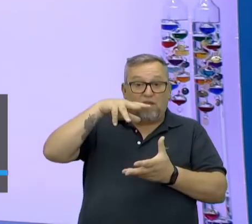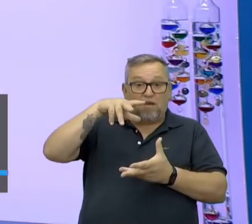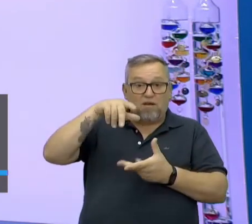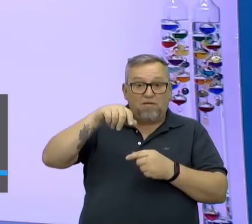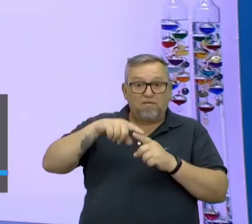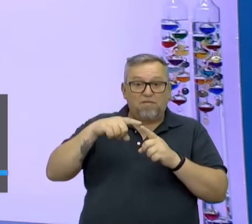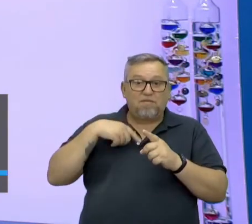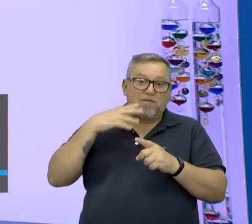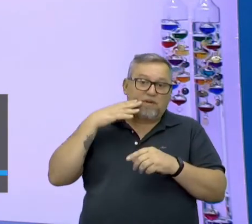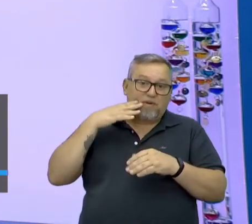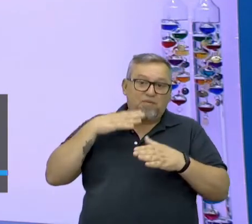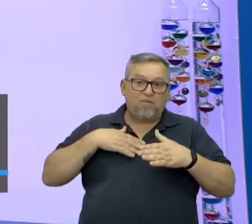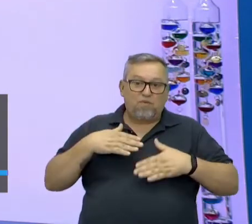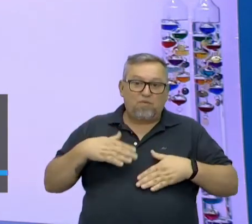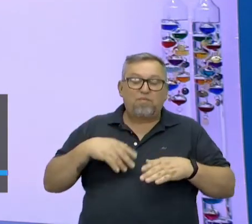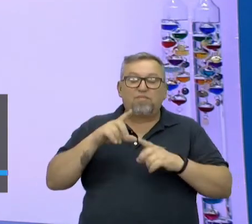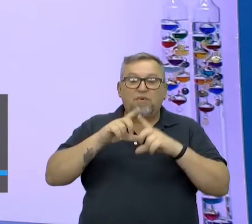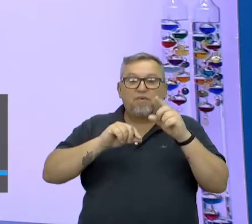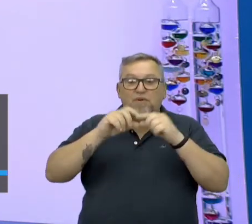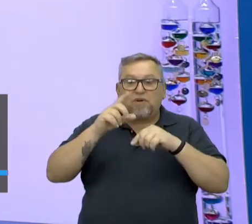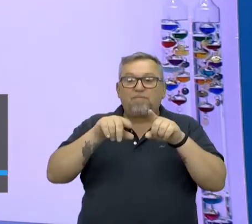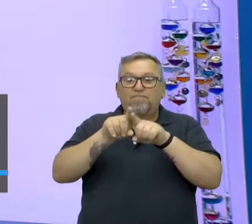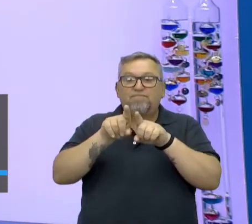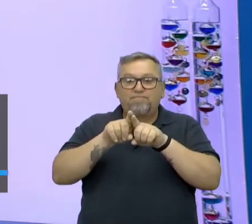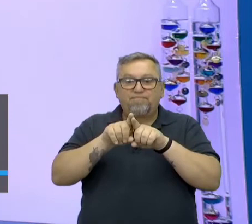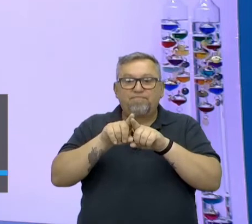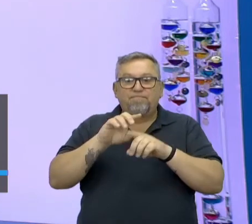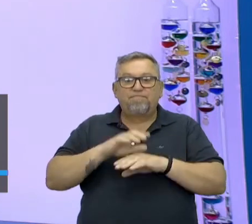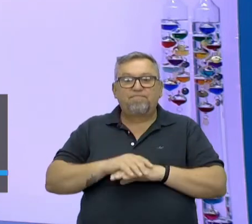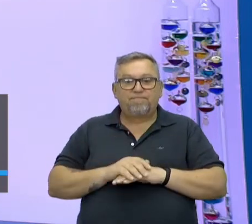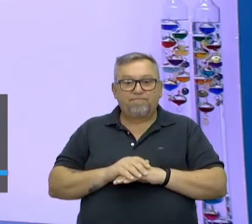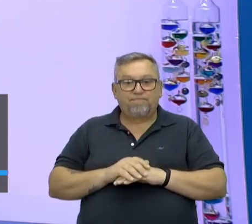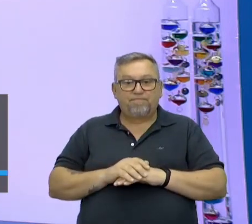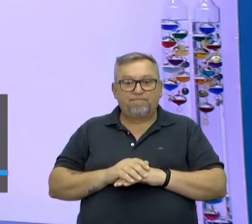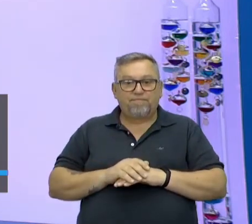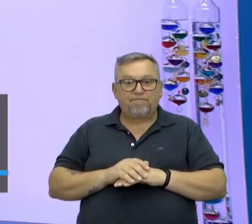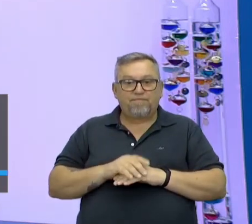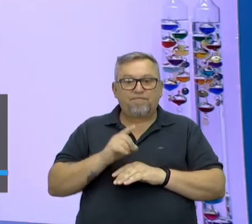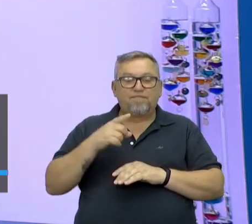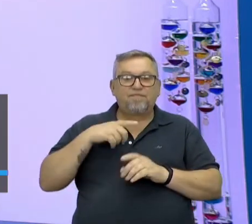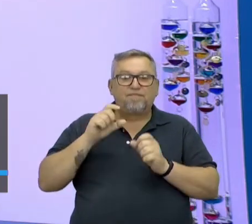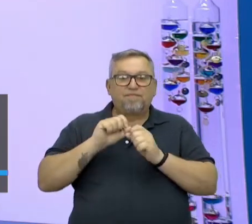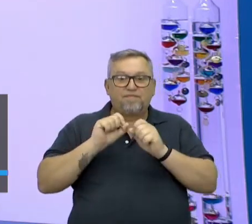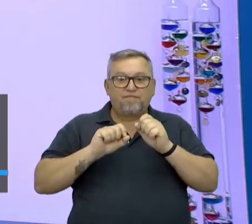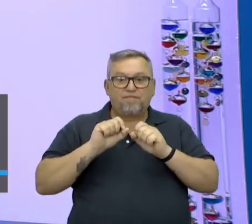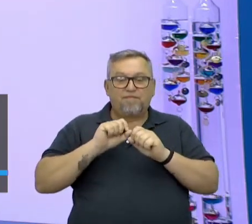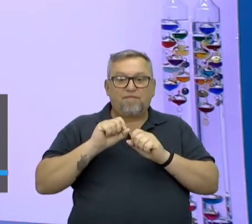astrônomos têm como saber a temperatura dessa estrela. Só pela radiação que ela emite, e aí você faz uma análise da